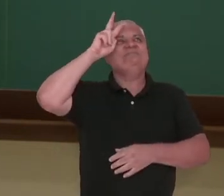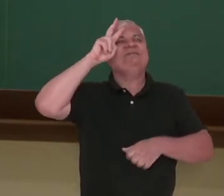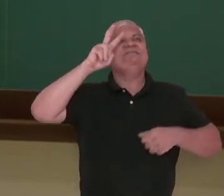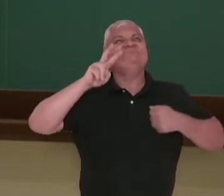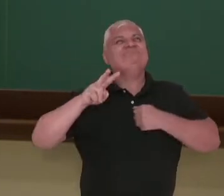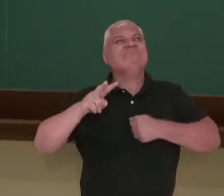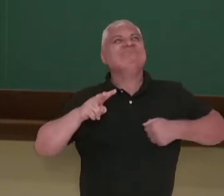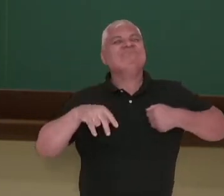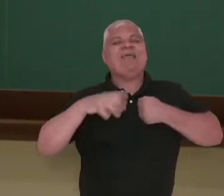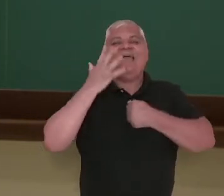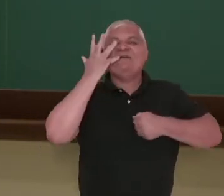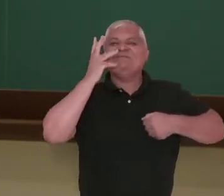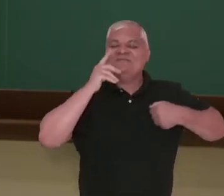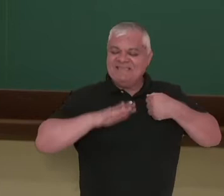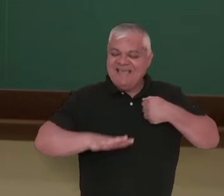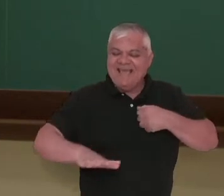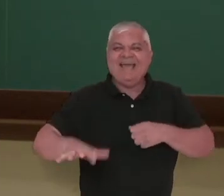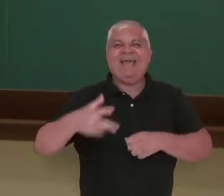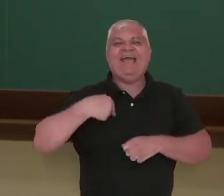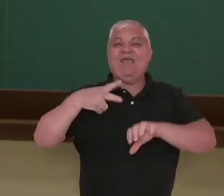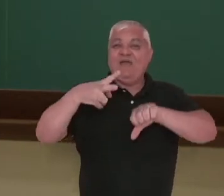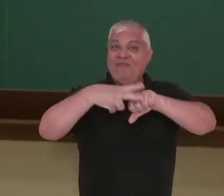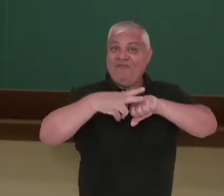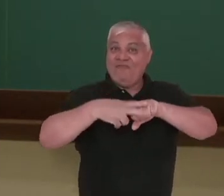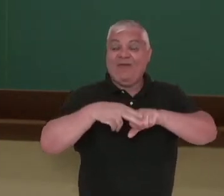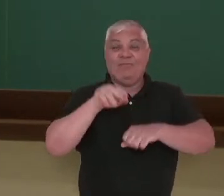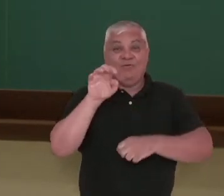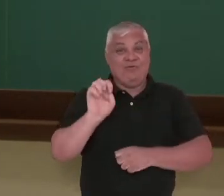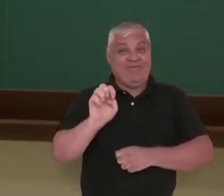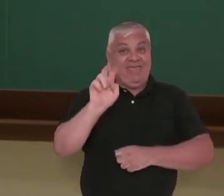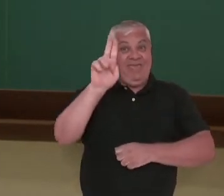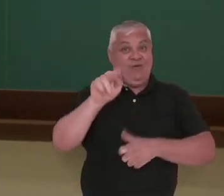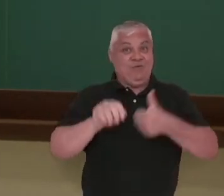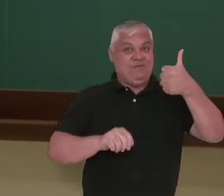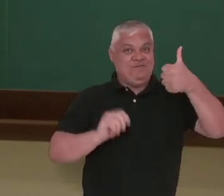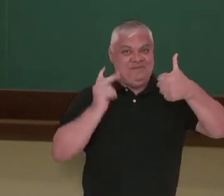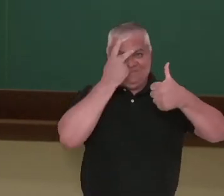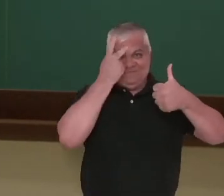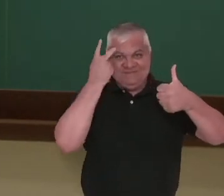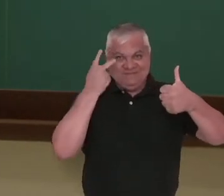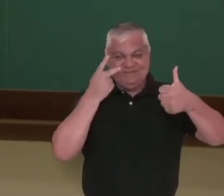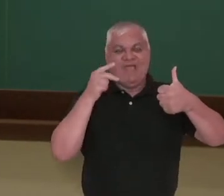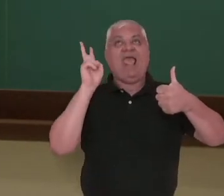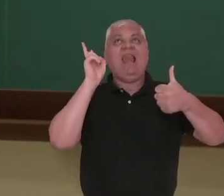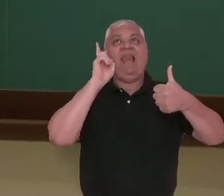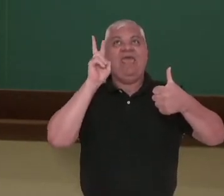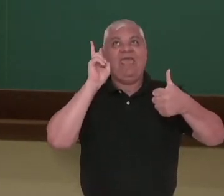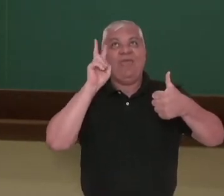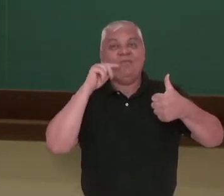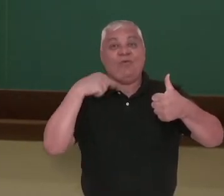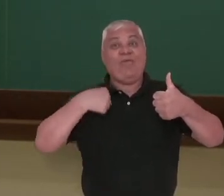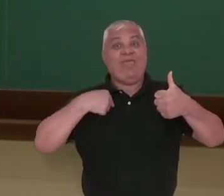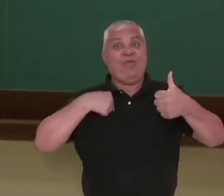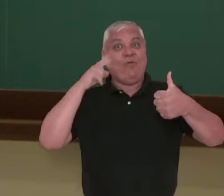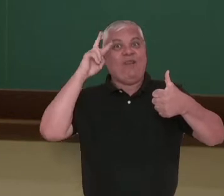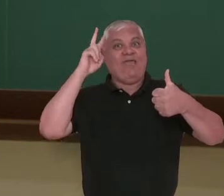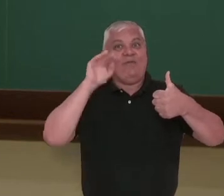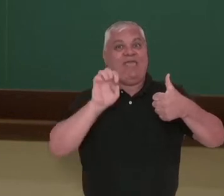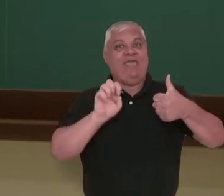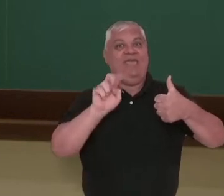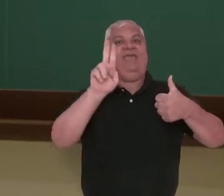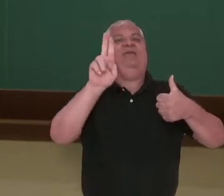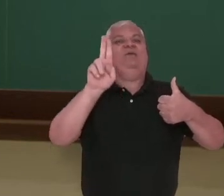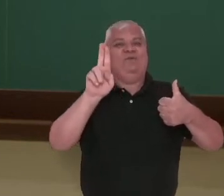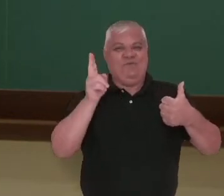escritor, Ele traz os verbos na primeira pessoa, quando ele diz lembro, lembro, quem lembro? Só pode